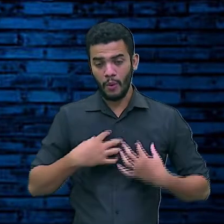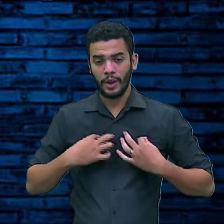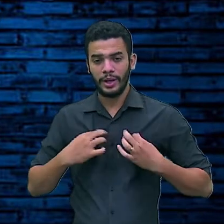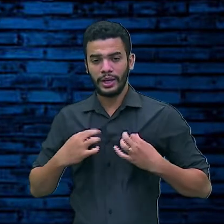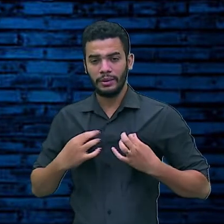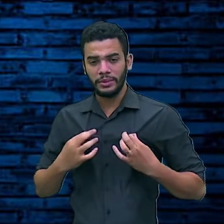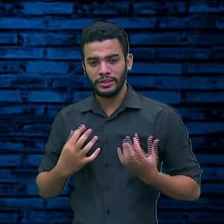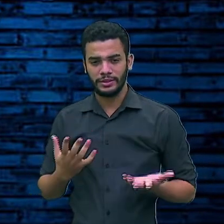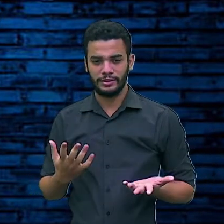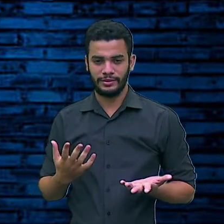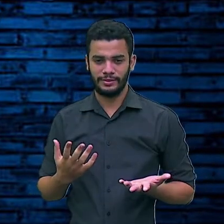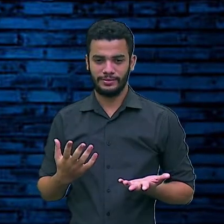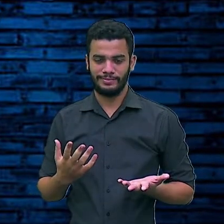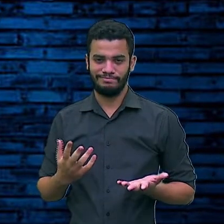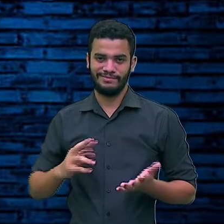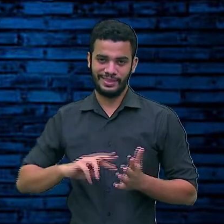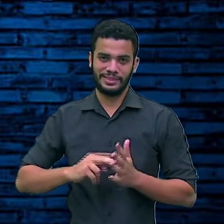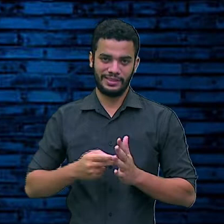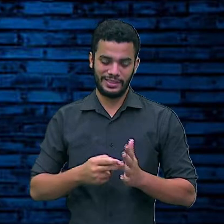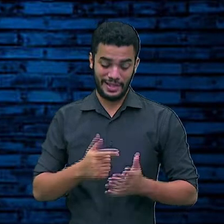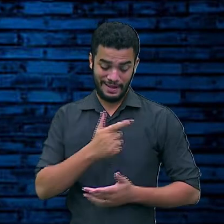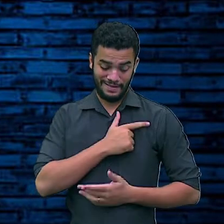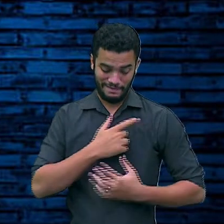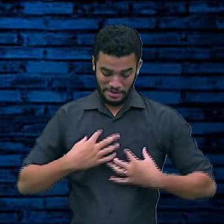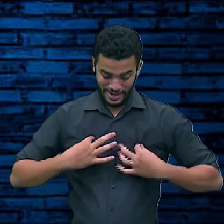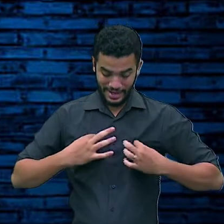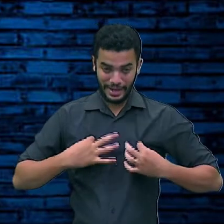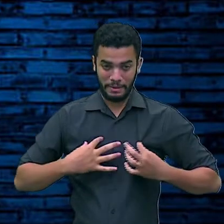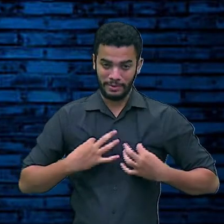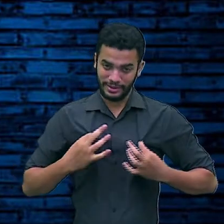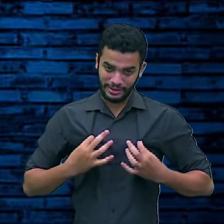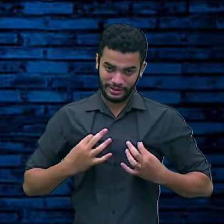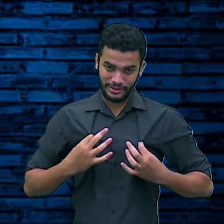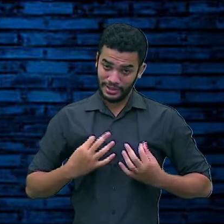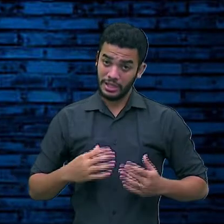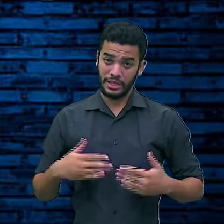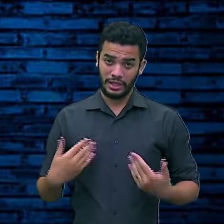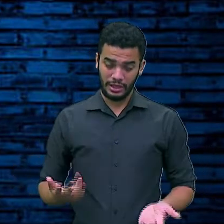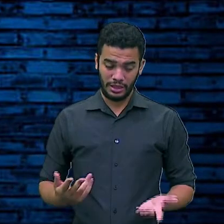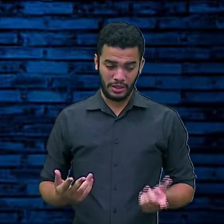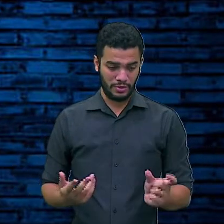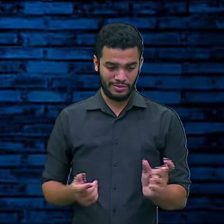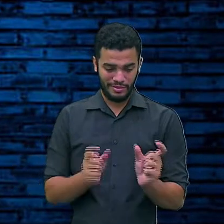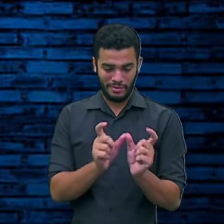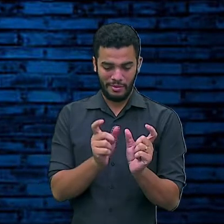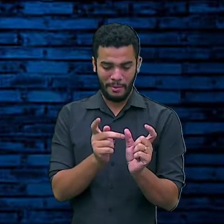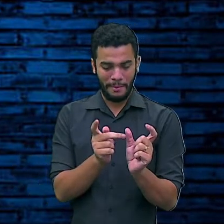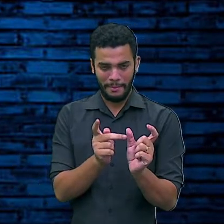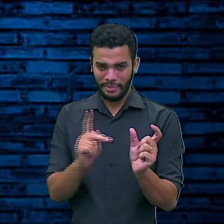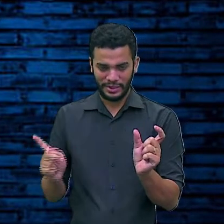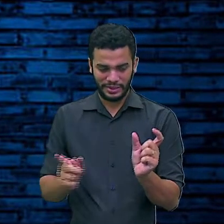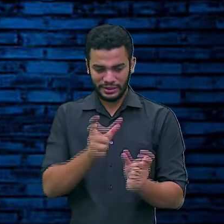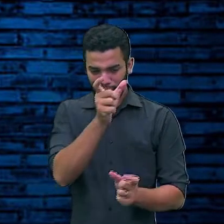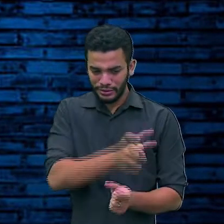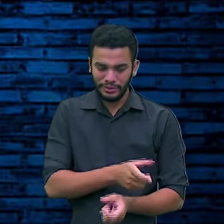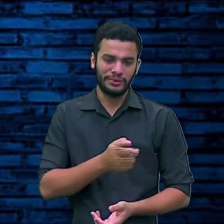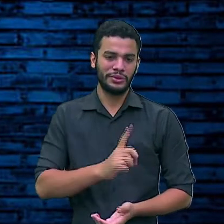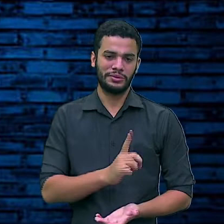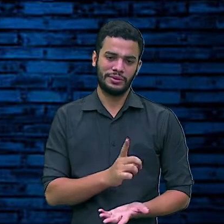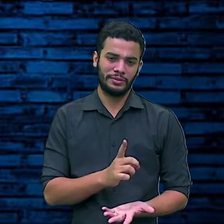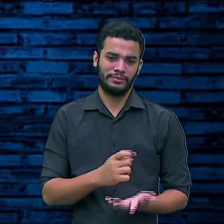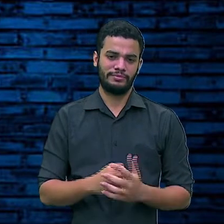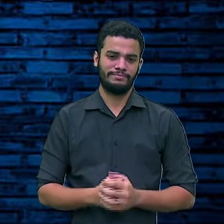camiseta. Portanto, não é predicativo do sujeito, não é mesmo? Ó, tá do lado aí, olha a relação, ó. Quem que é feia então? É